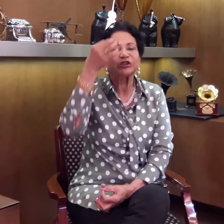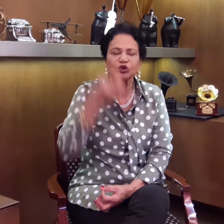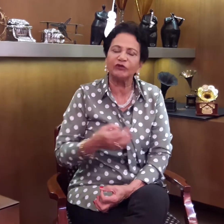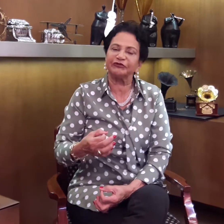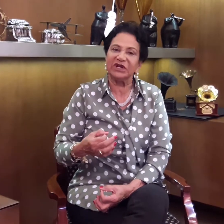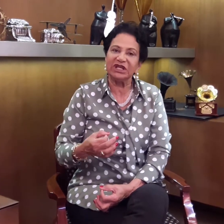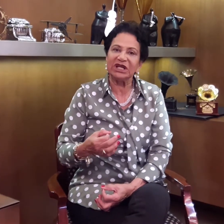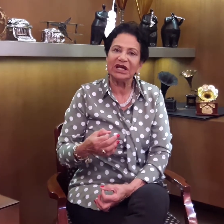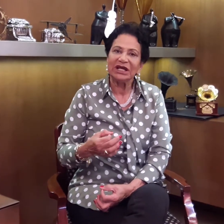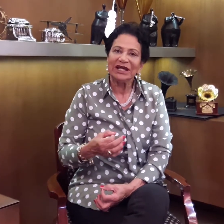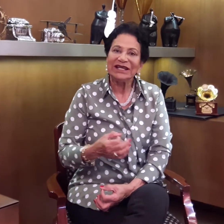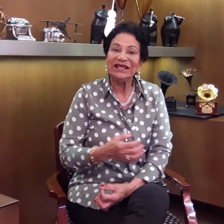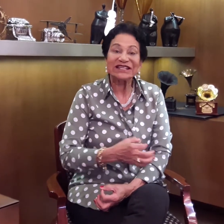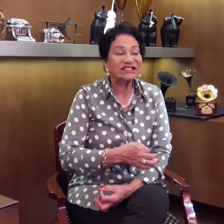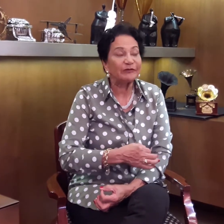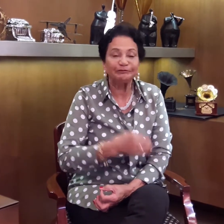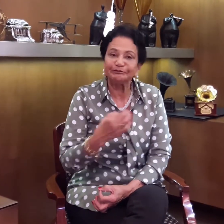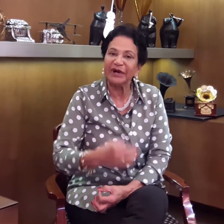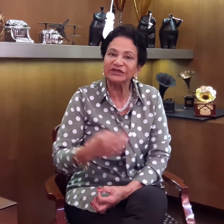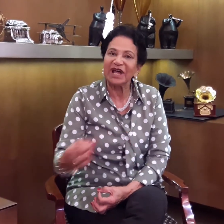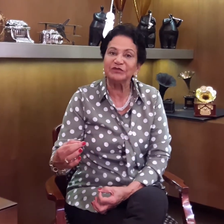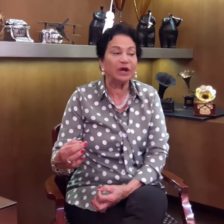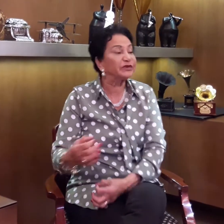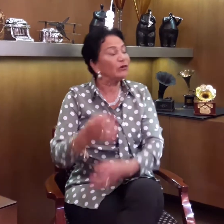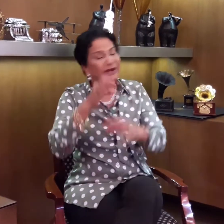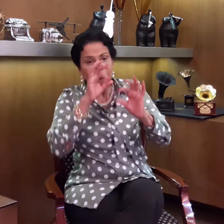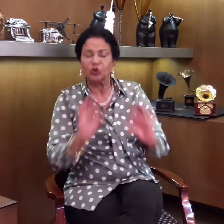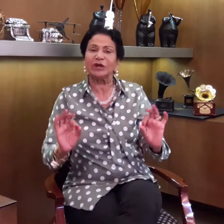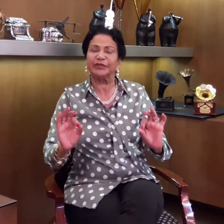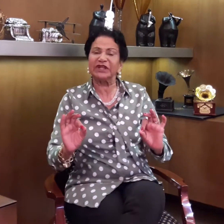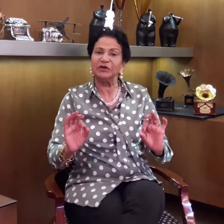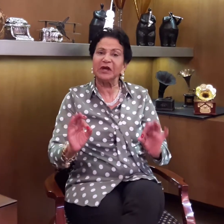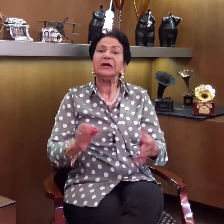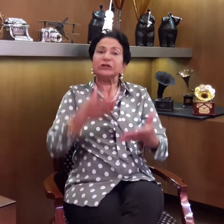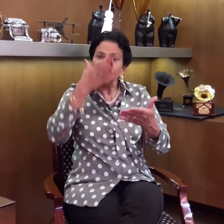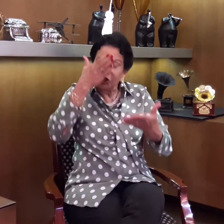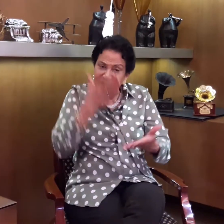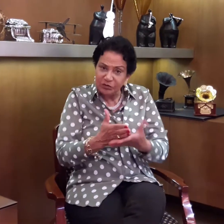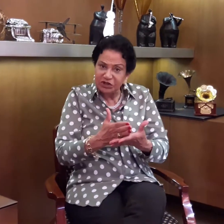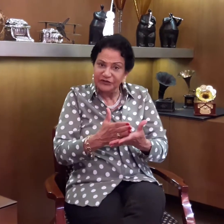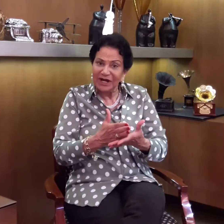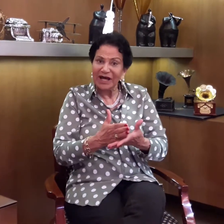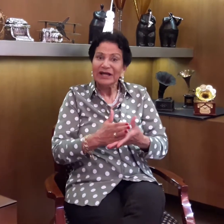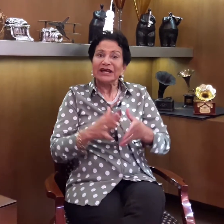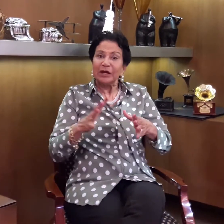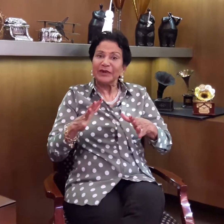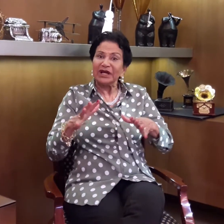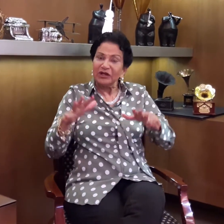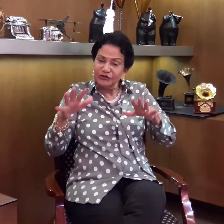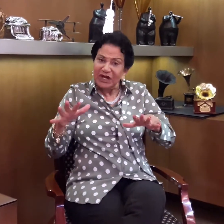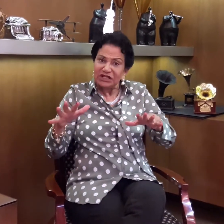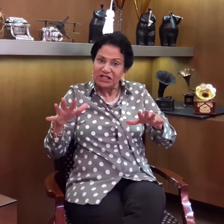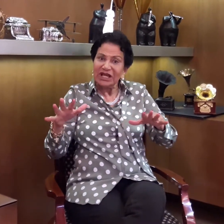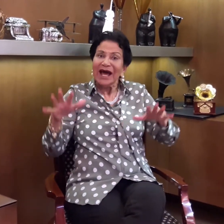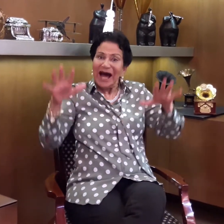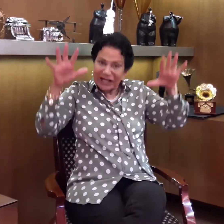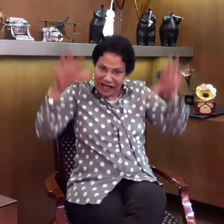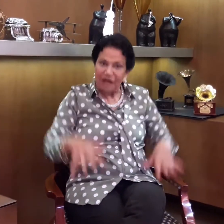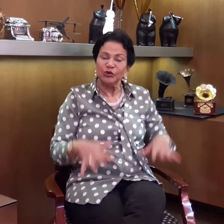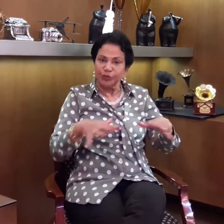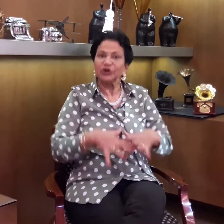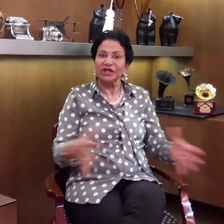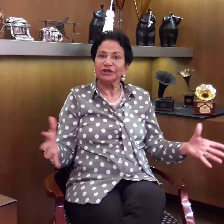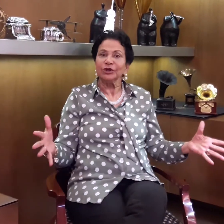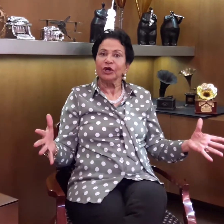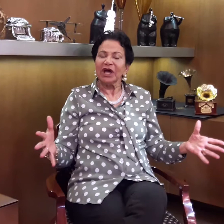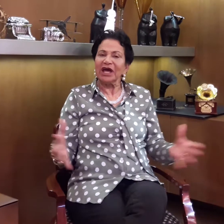a pedofilia nessa pandemia? Porque agora tudo é pandemia. Então nós temos que falar, que é para ver se